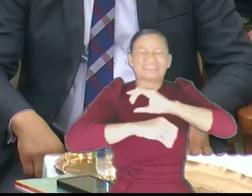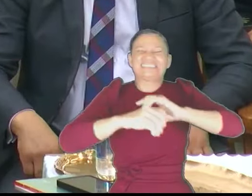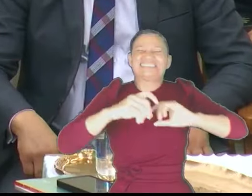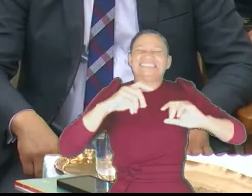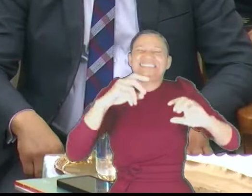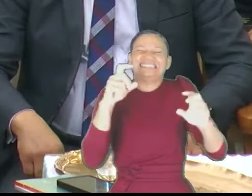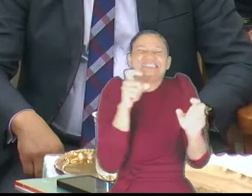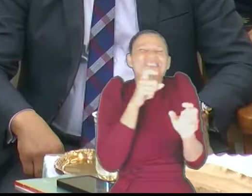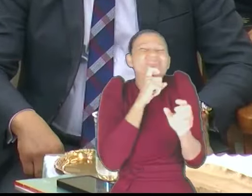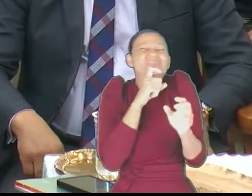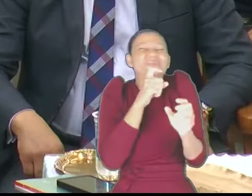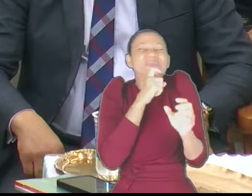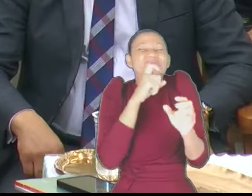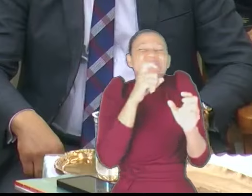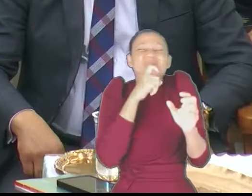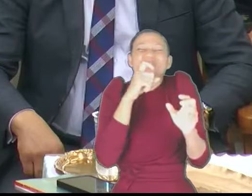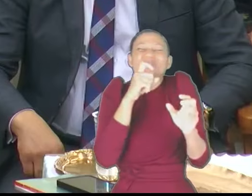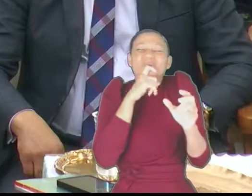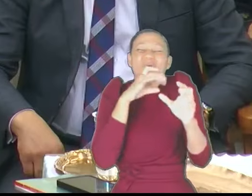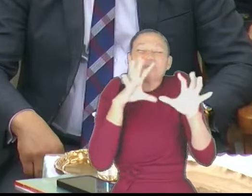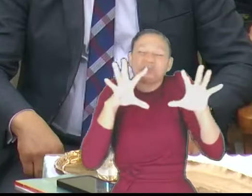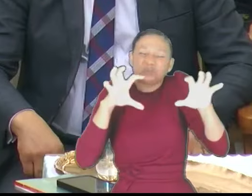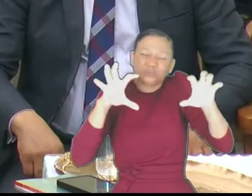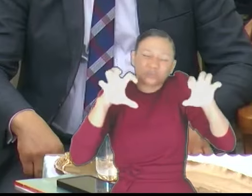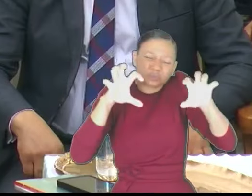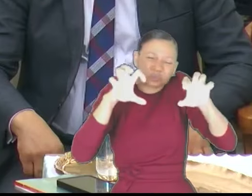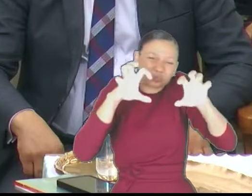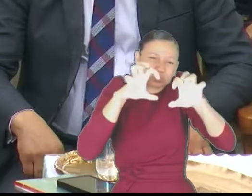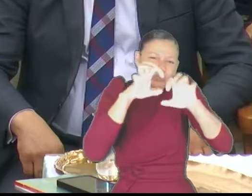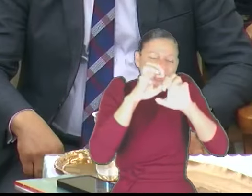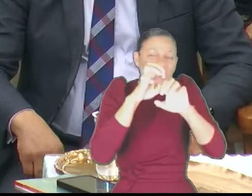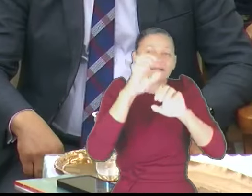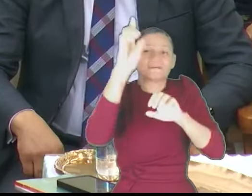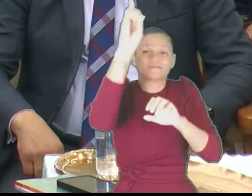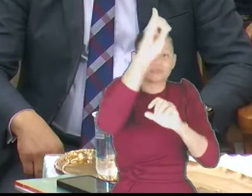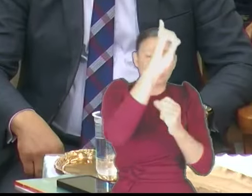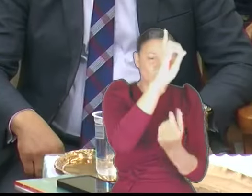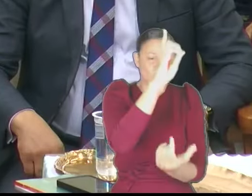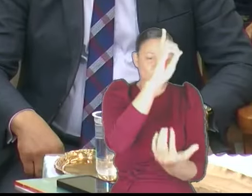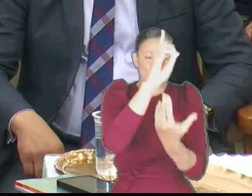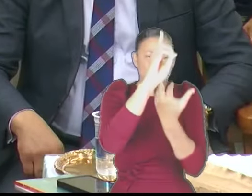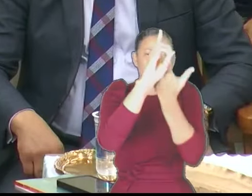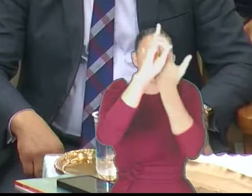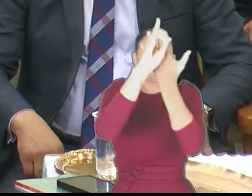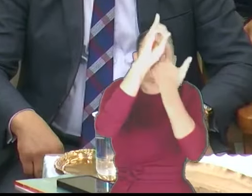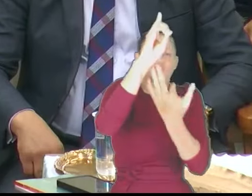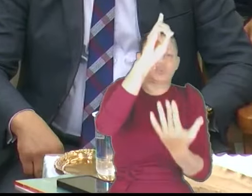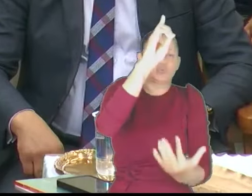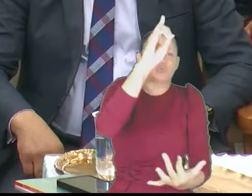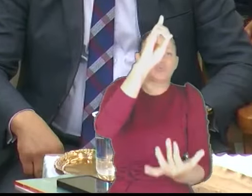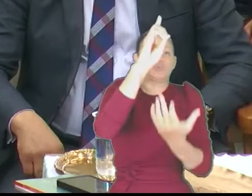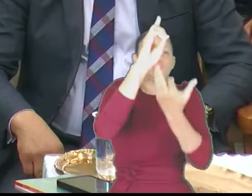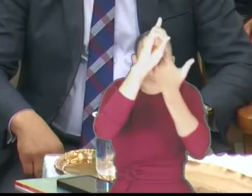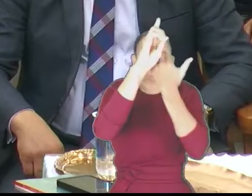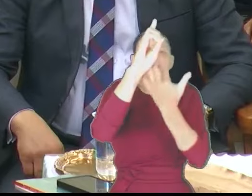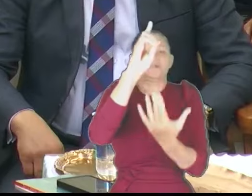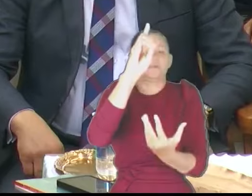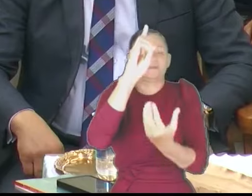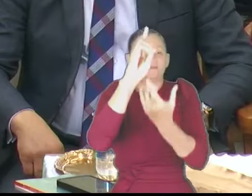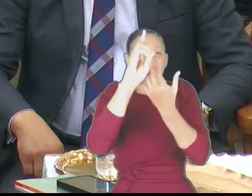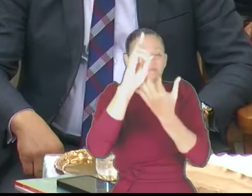substituo. Durante a noite, lá vem uma coluna de fogo. O que é isso? Eu de novo